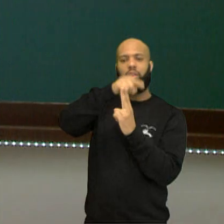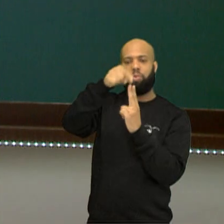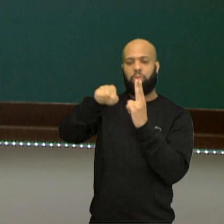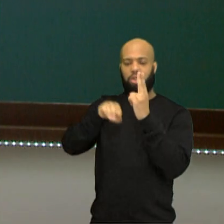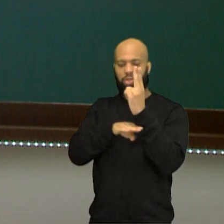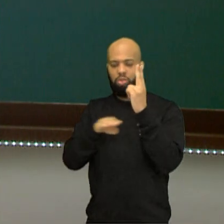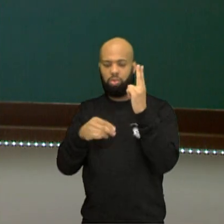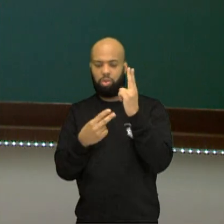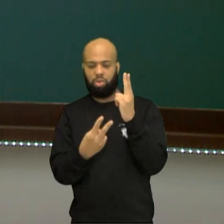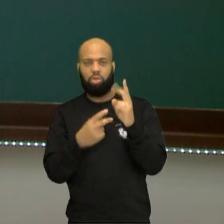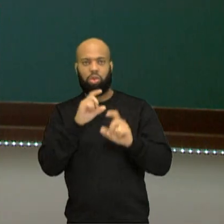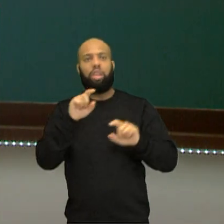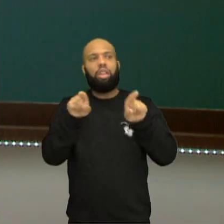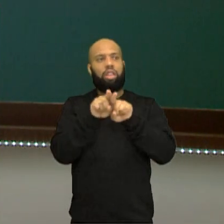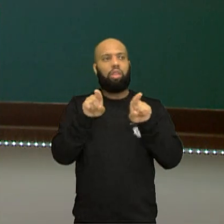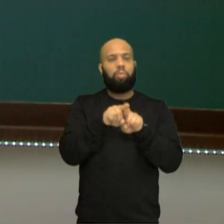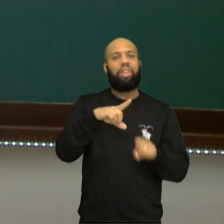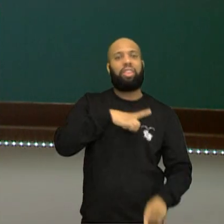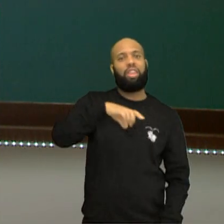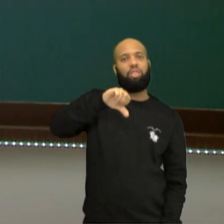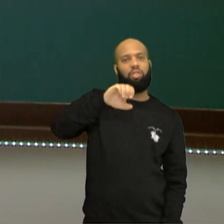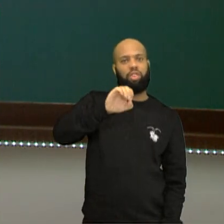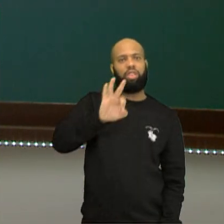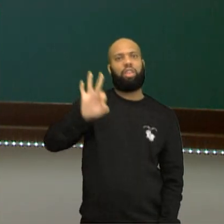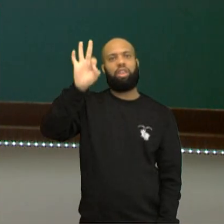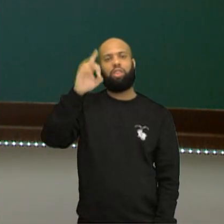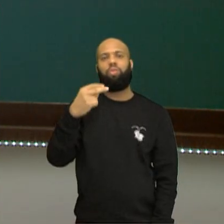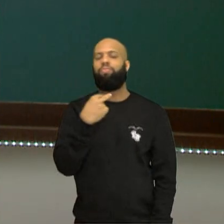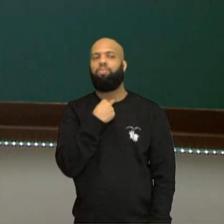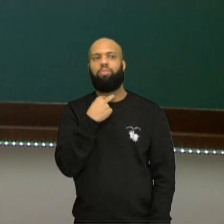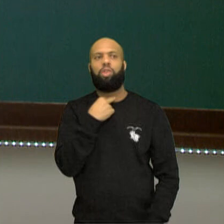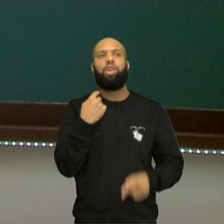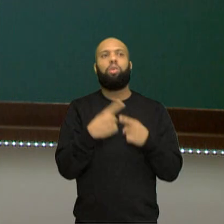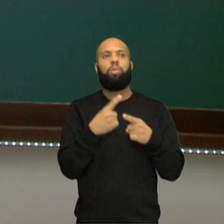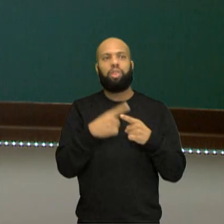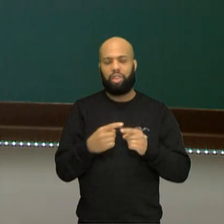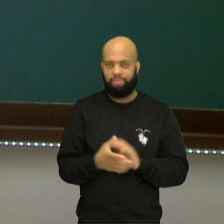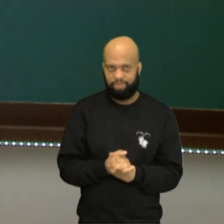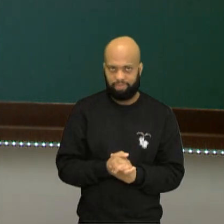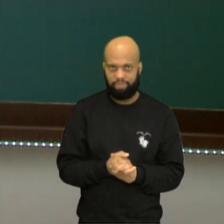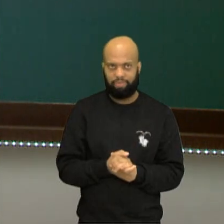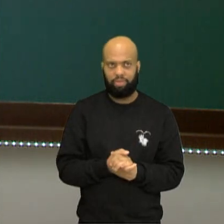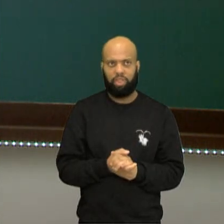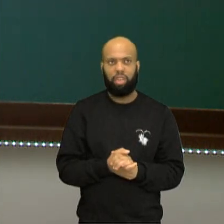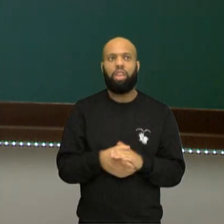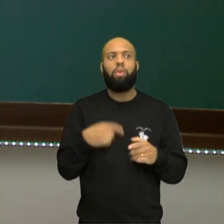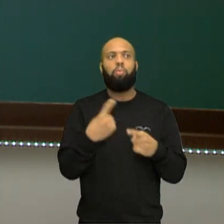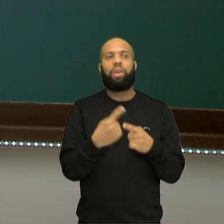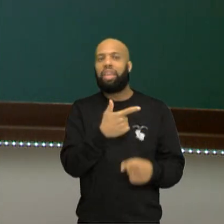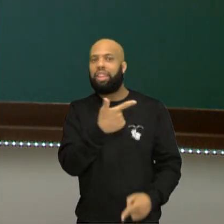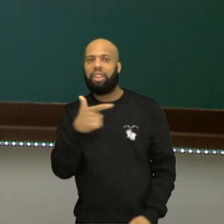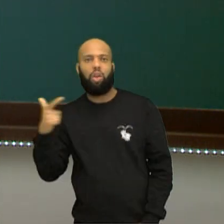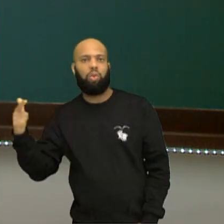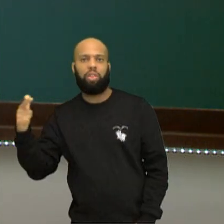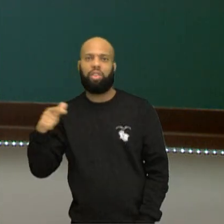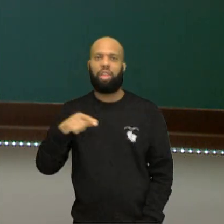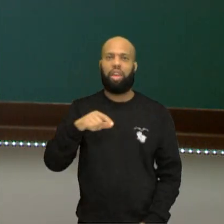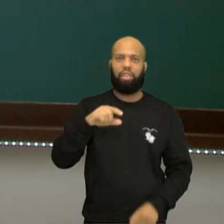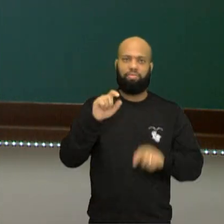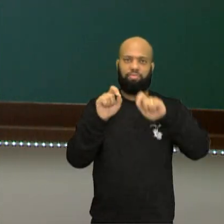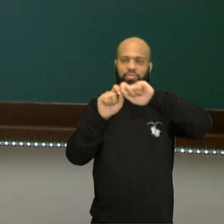sobre 2 é o ângulo de 90 graus. Por quê? Porque não existe a tangente dos ângulos de 90 nem